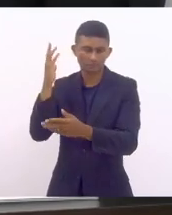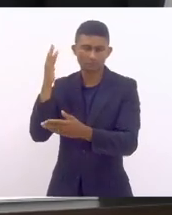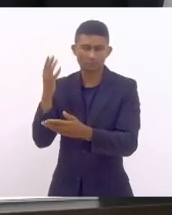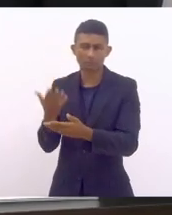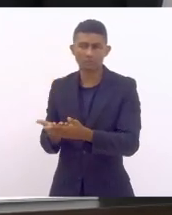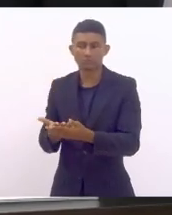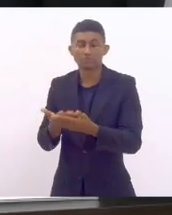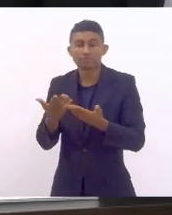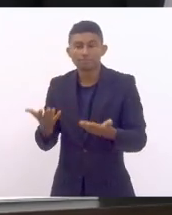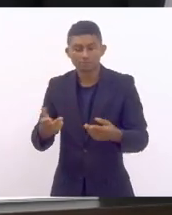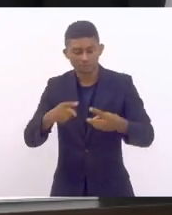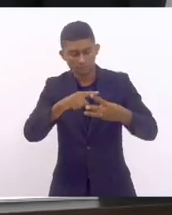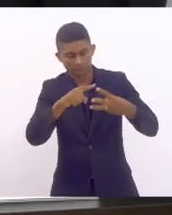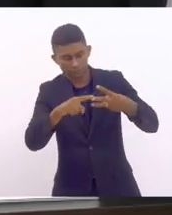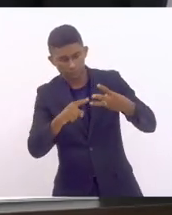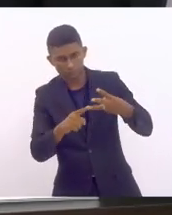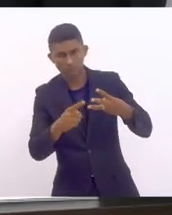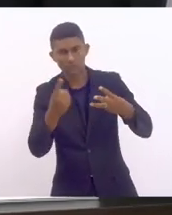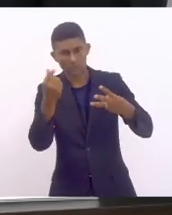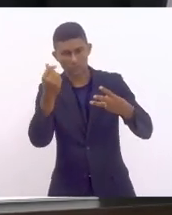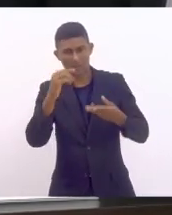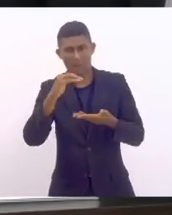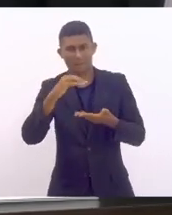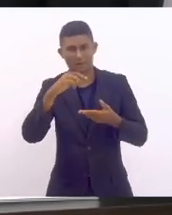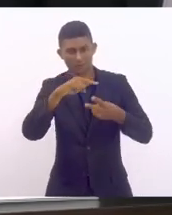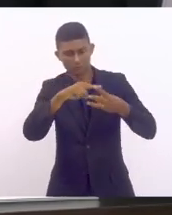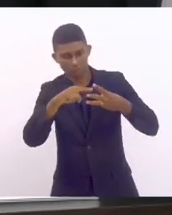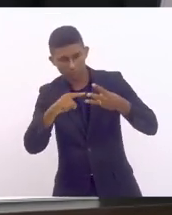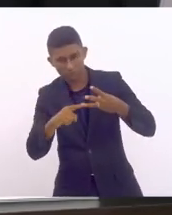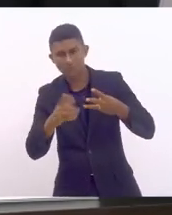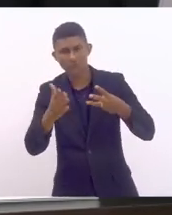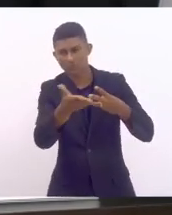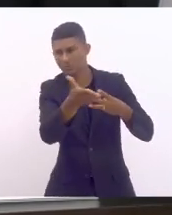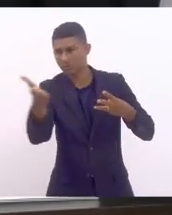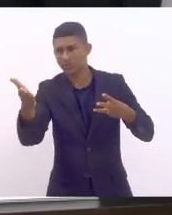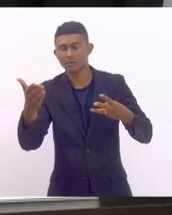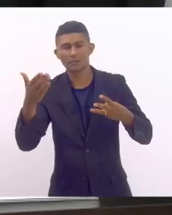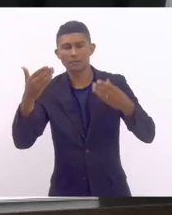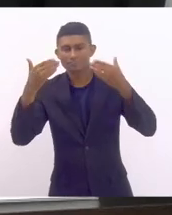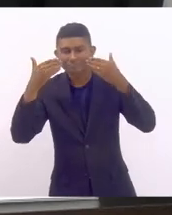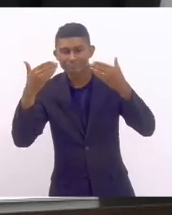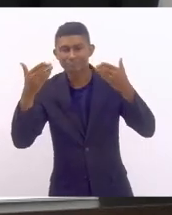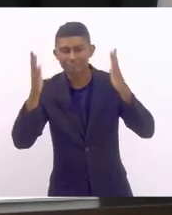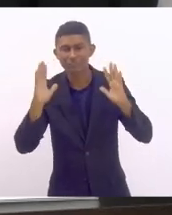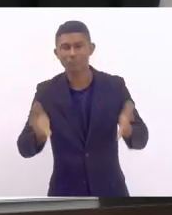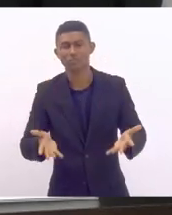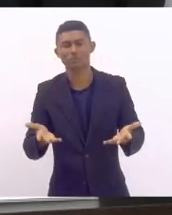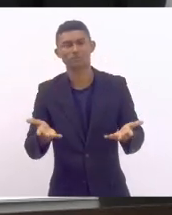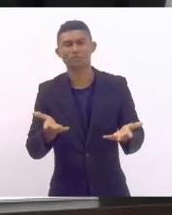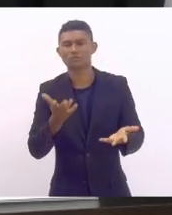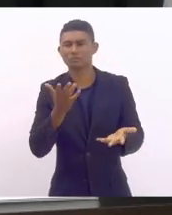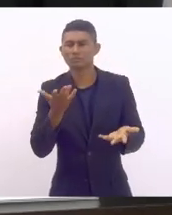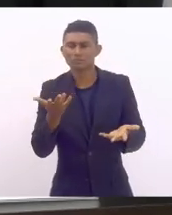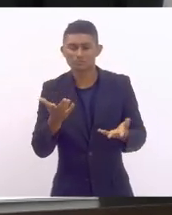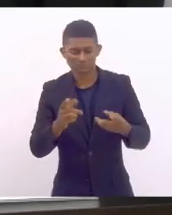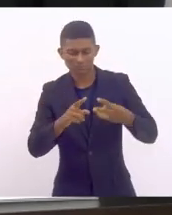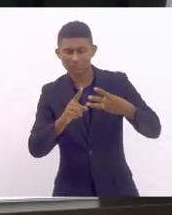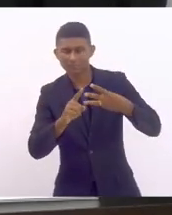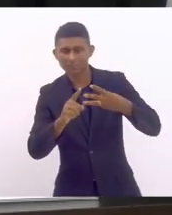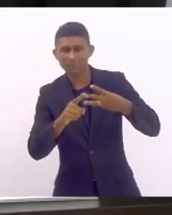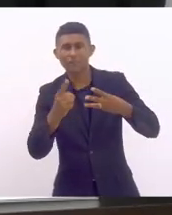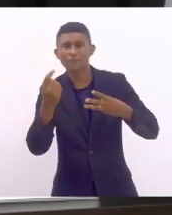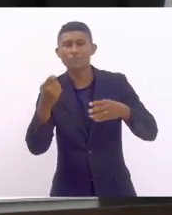orçamento dentro dessas três grandes áreas e já foi mostrado aqui por vários colegas investimento praticamente Deputado